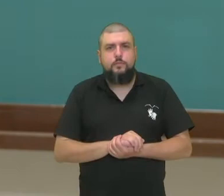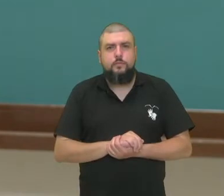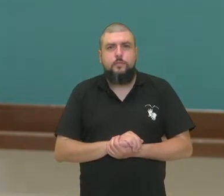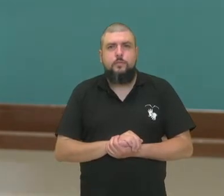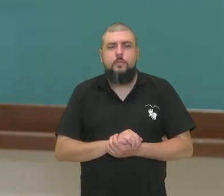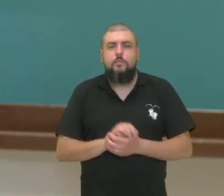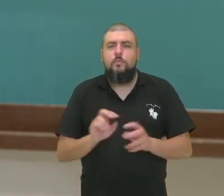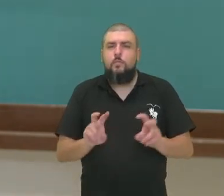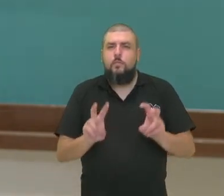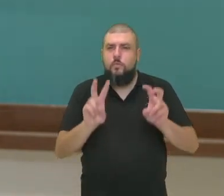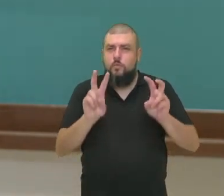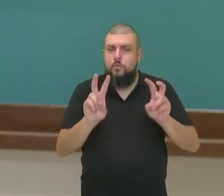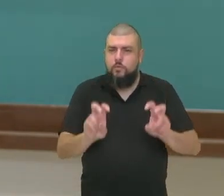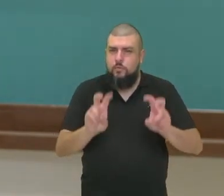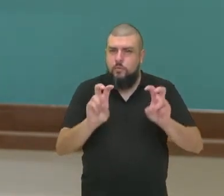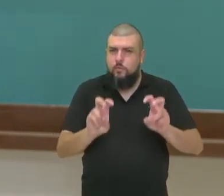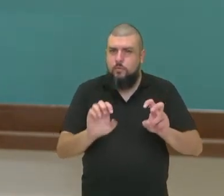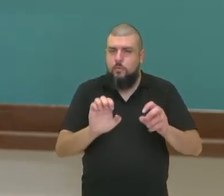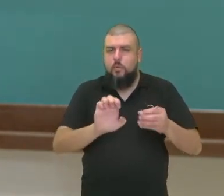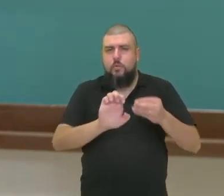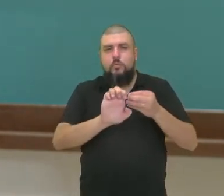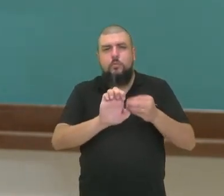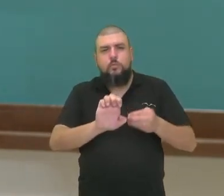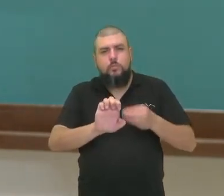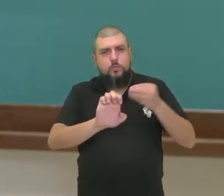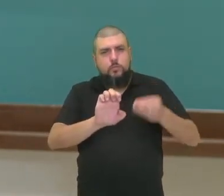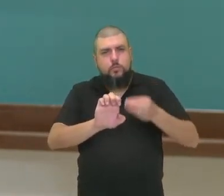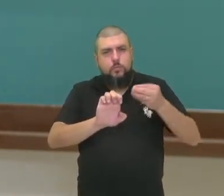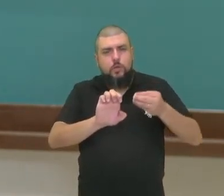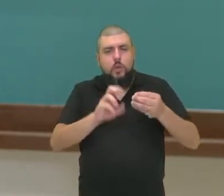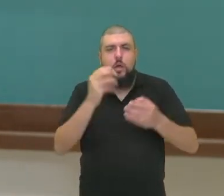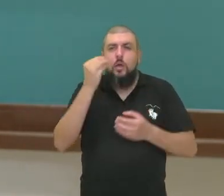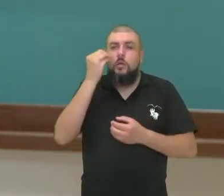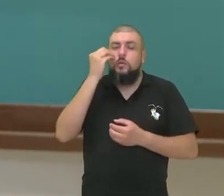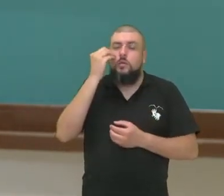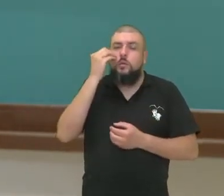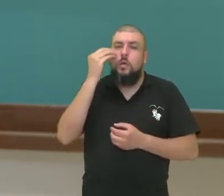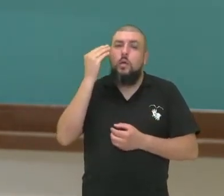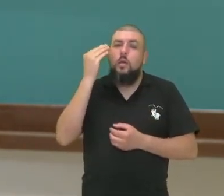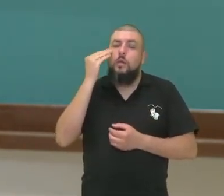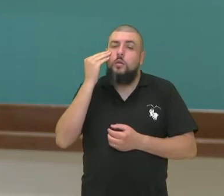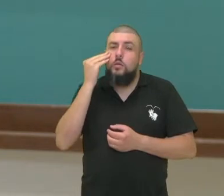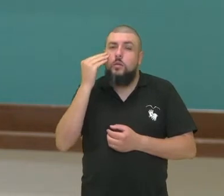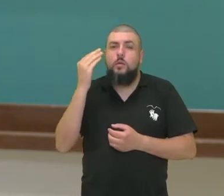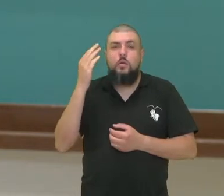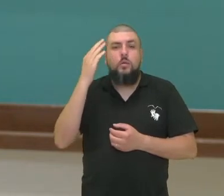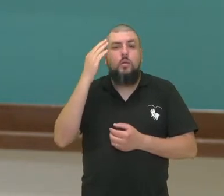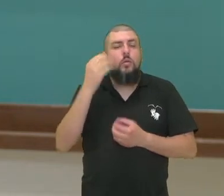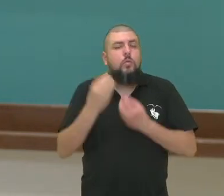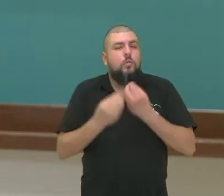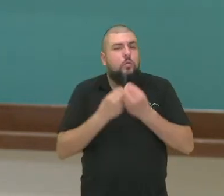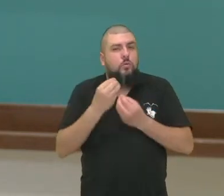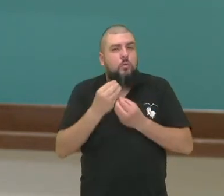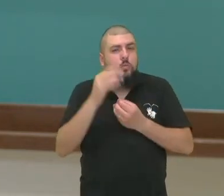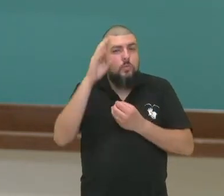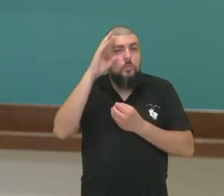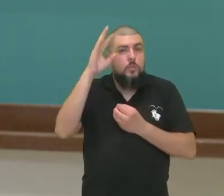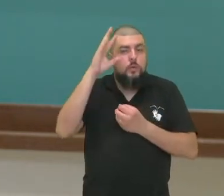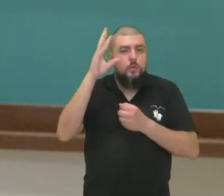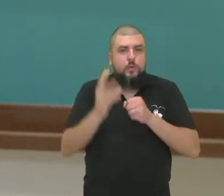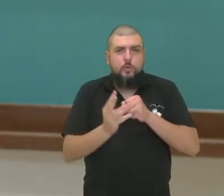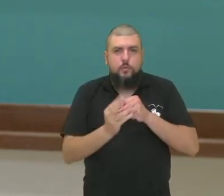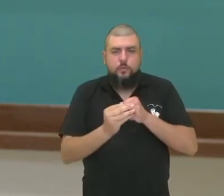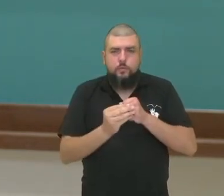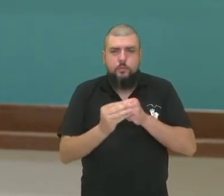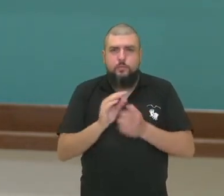do empirismo, compreendendo melhor essa corrente da teoria do conhecimento. Vamos começar